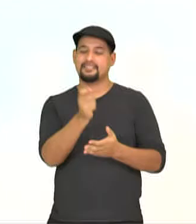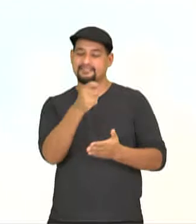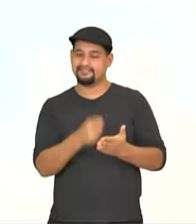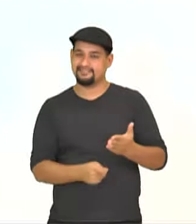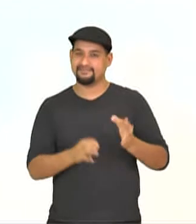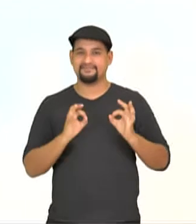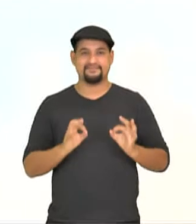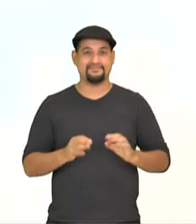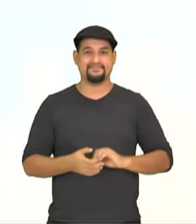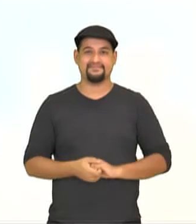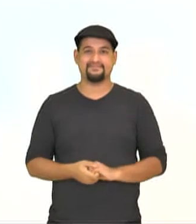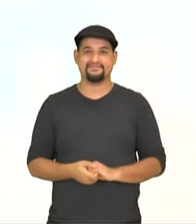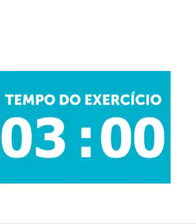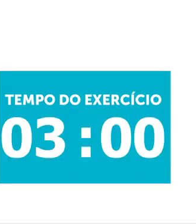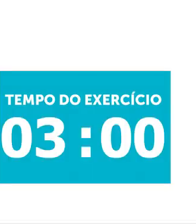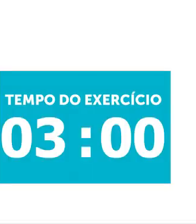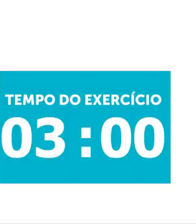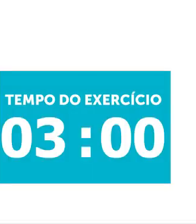corrigir.